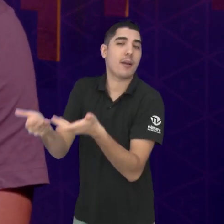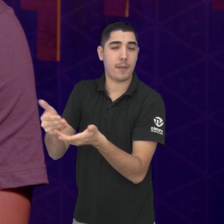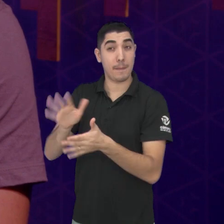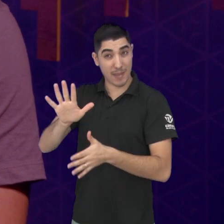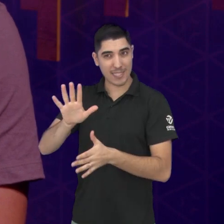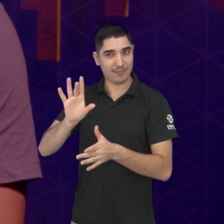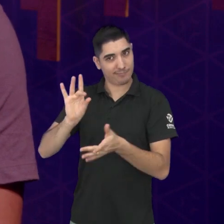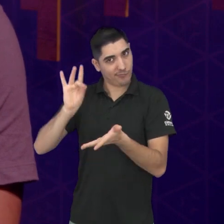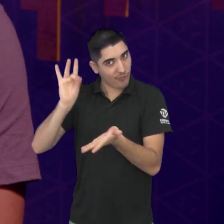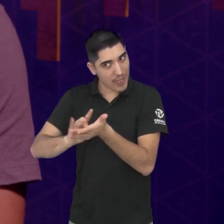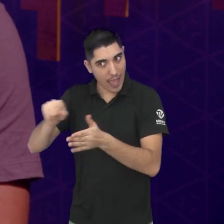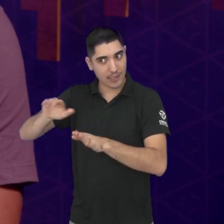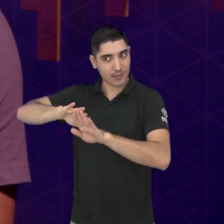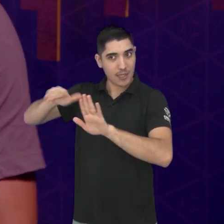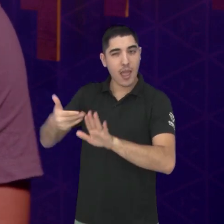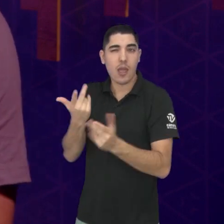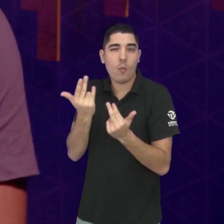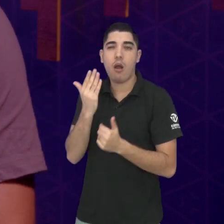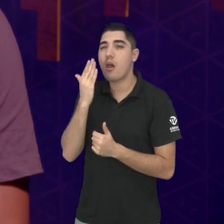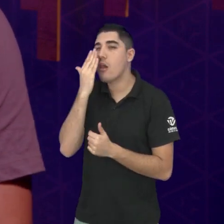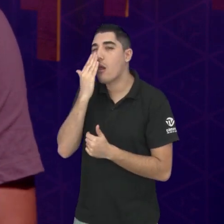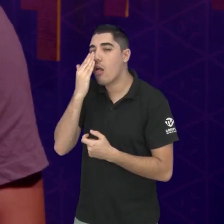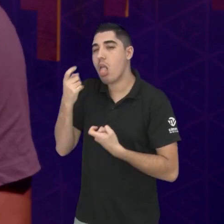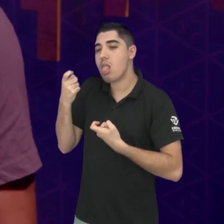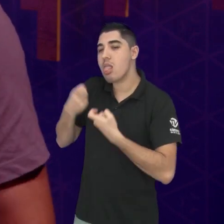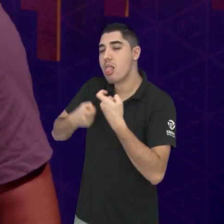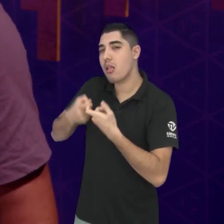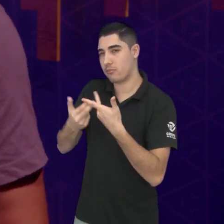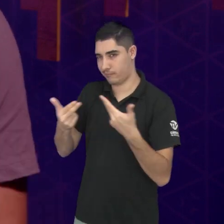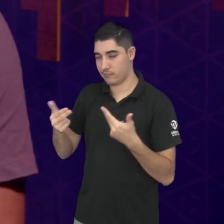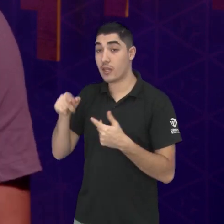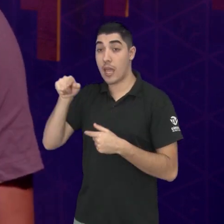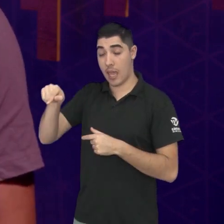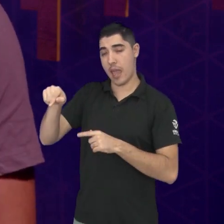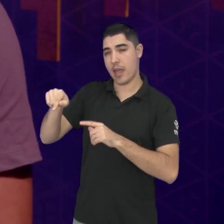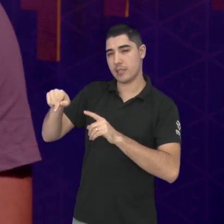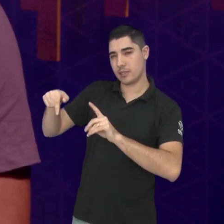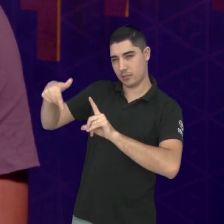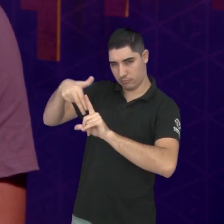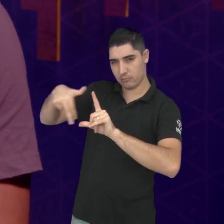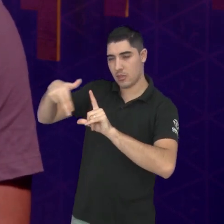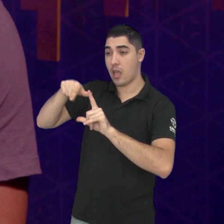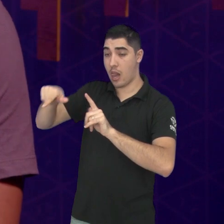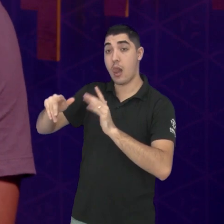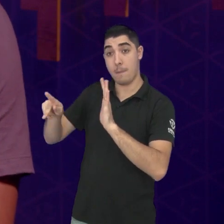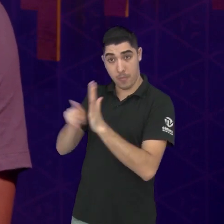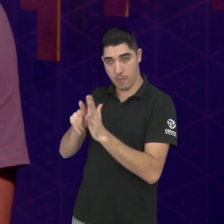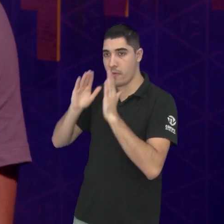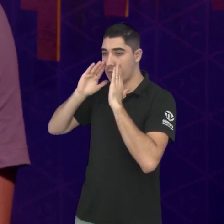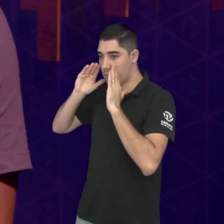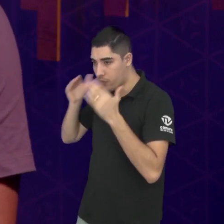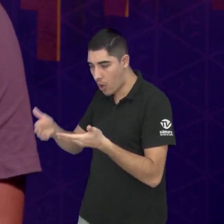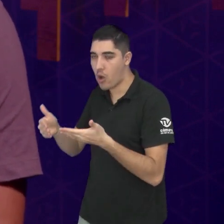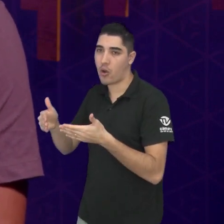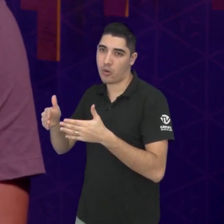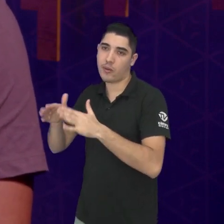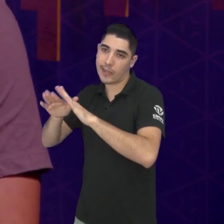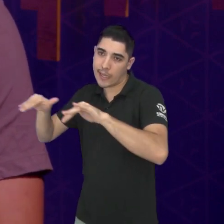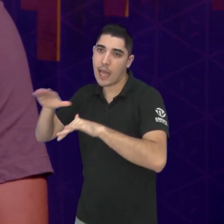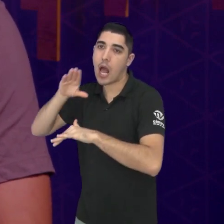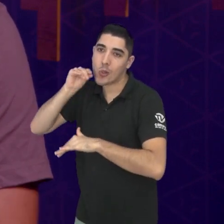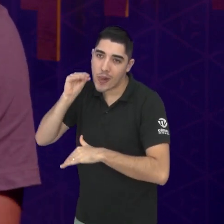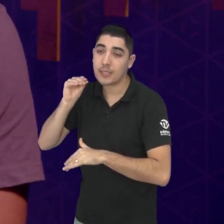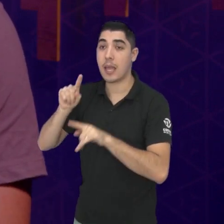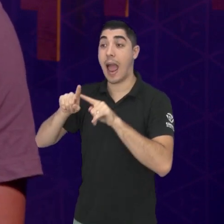sexual nesse local, né? É um anime mais voltado para crianças, adolescentes, então ele não fala